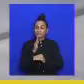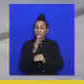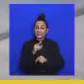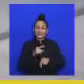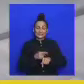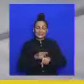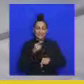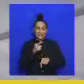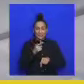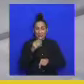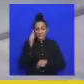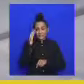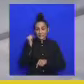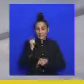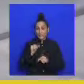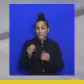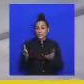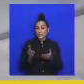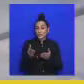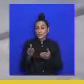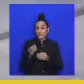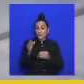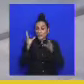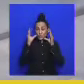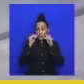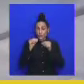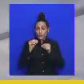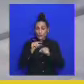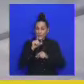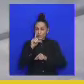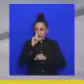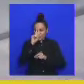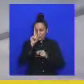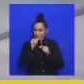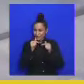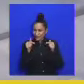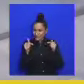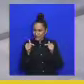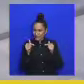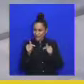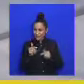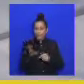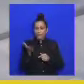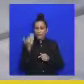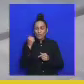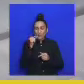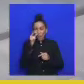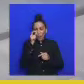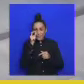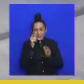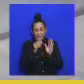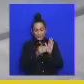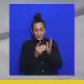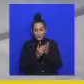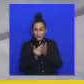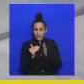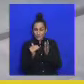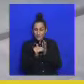E está na hora de saber se hoje realmente é o seu dia de sorte. Confira sua aposta até o